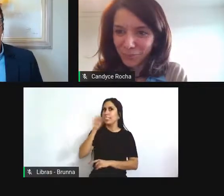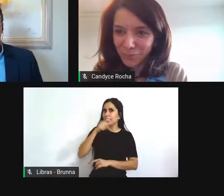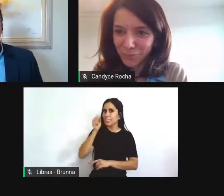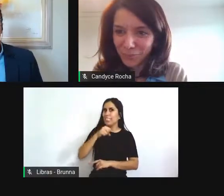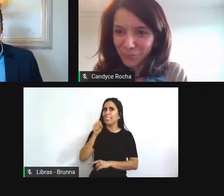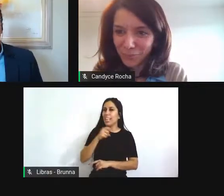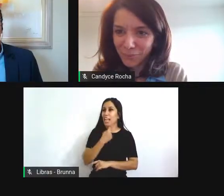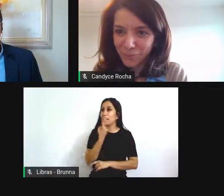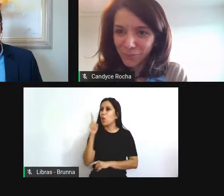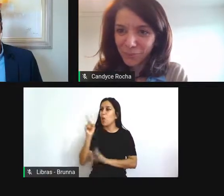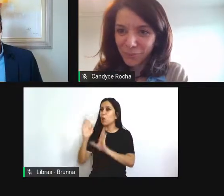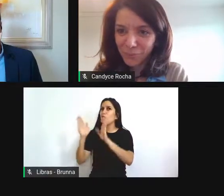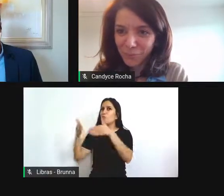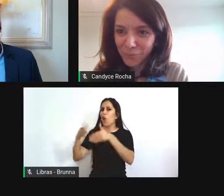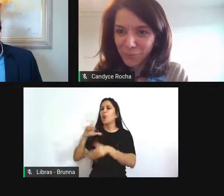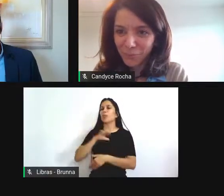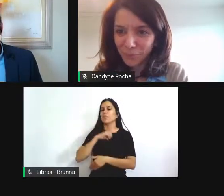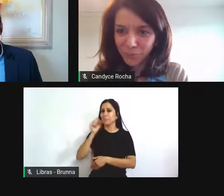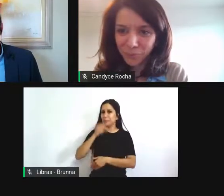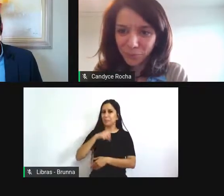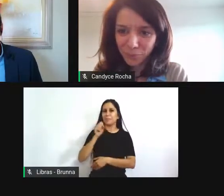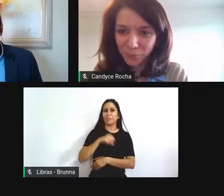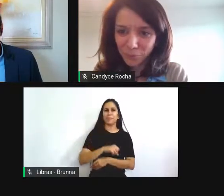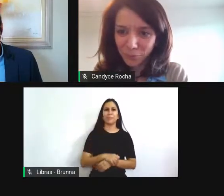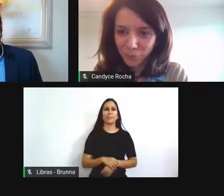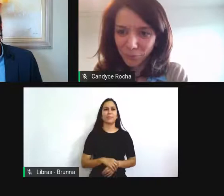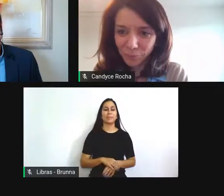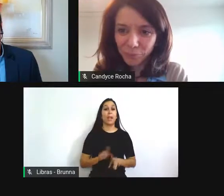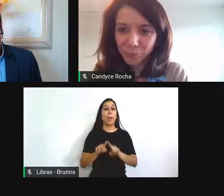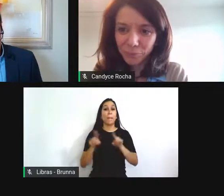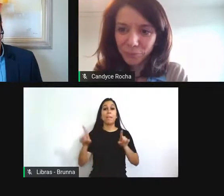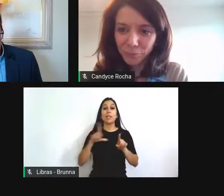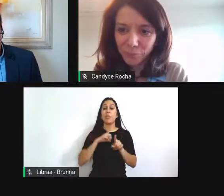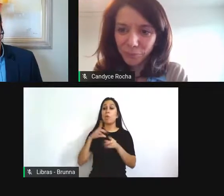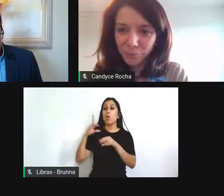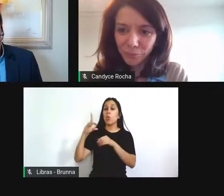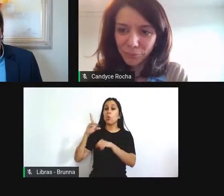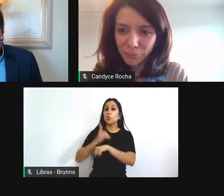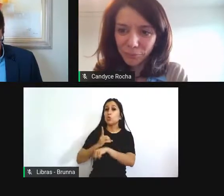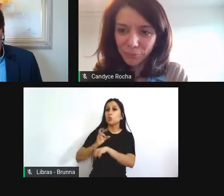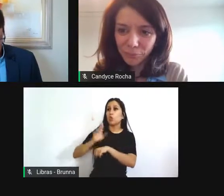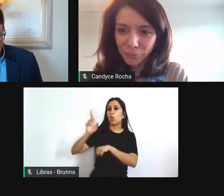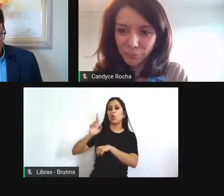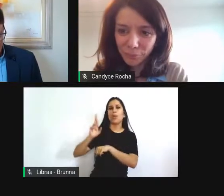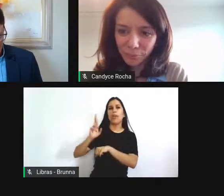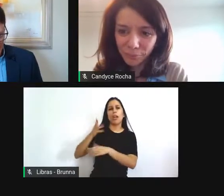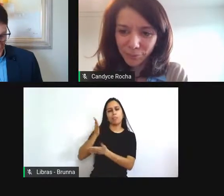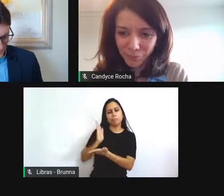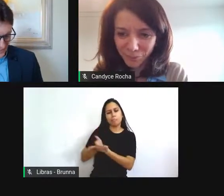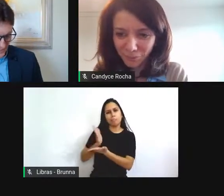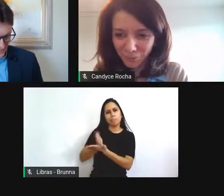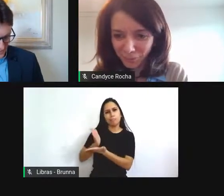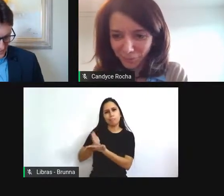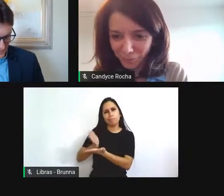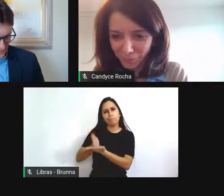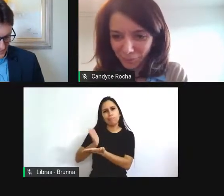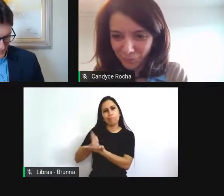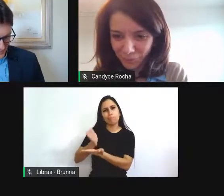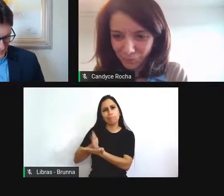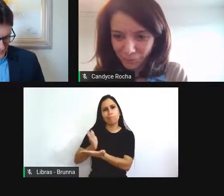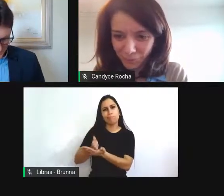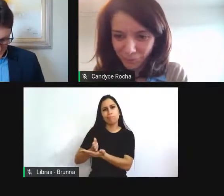outro foco, né, também, mas o meu doutoramento, ele está seguindo esse caminho, né? Aí eu falo,